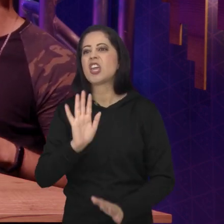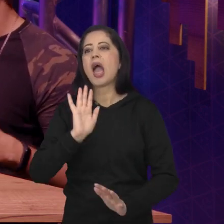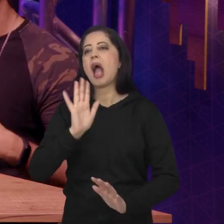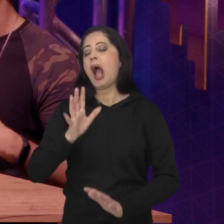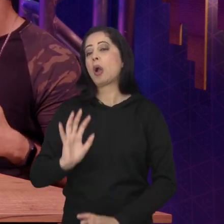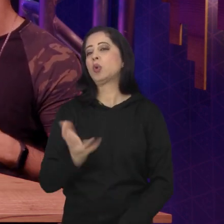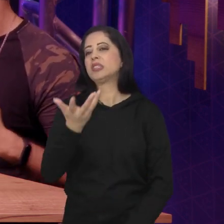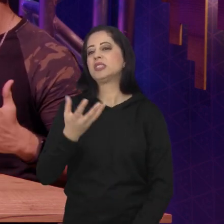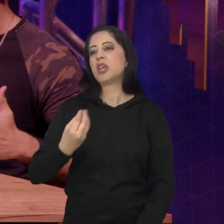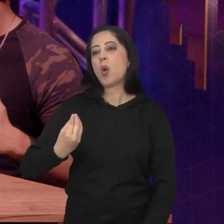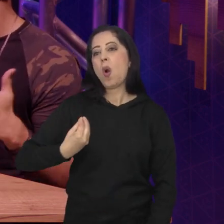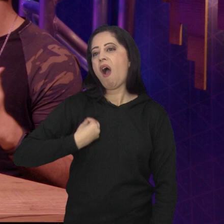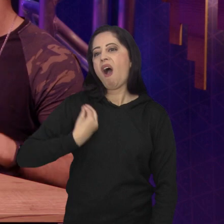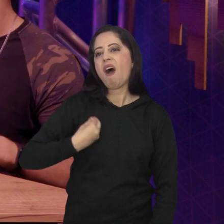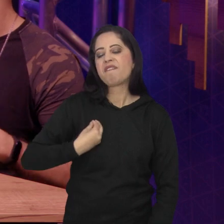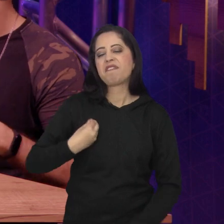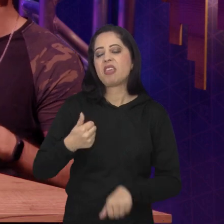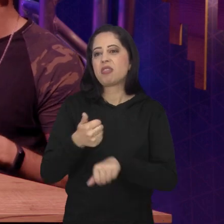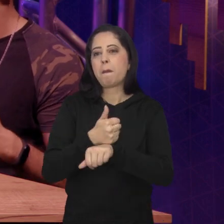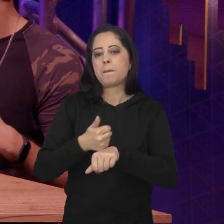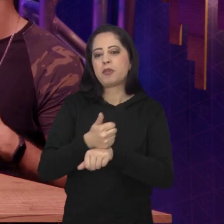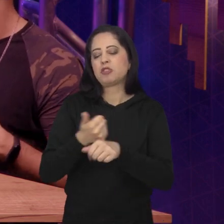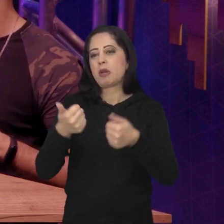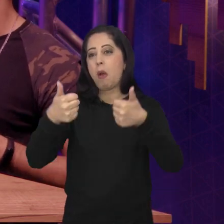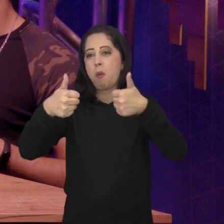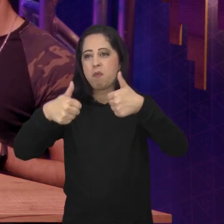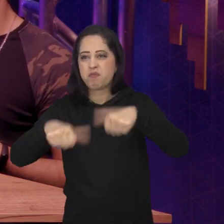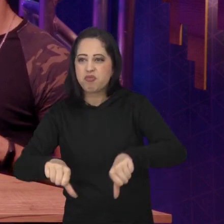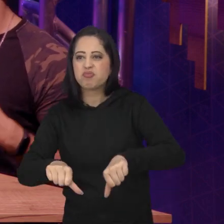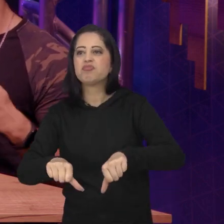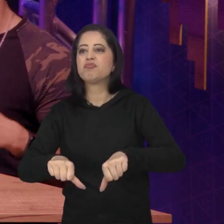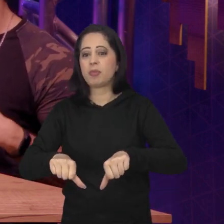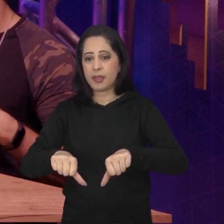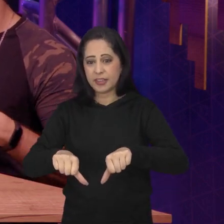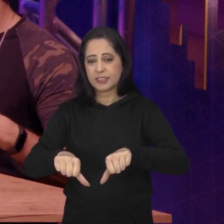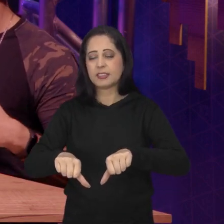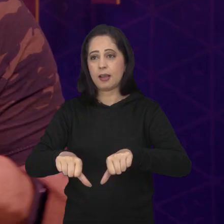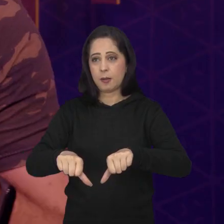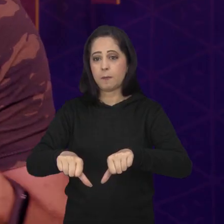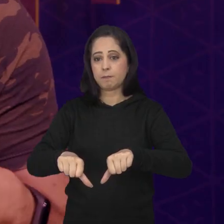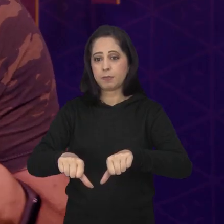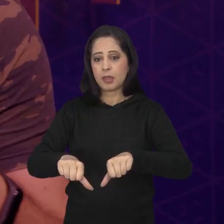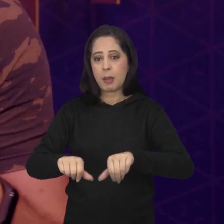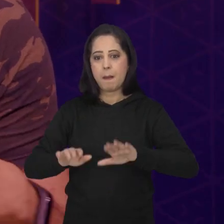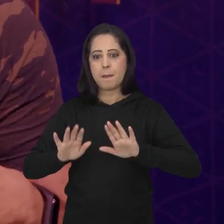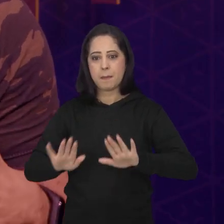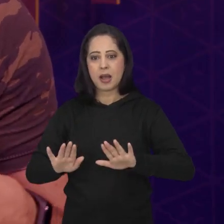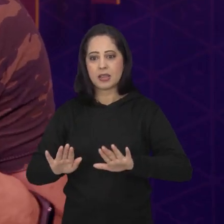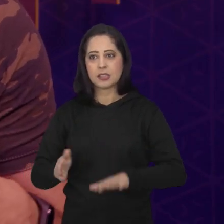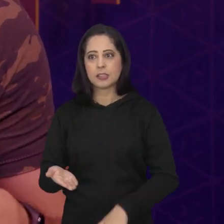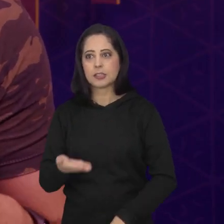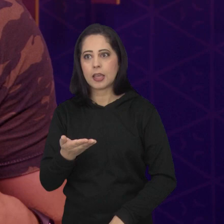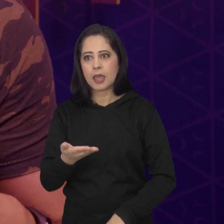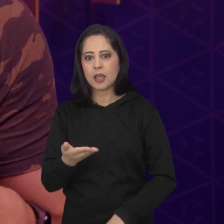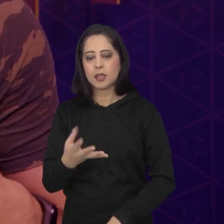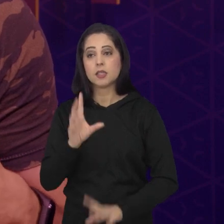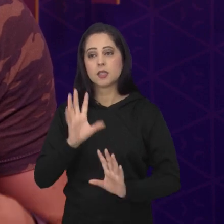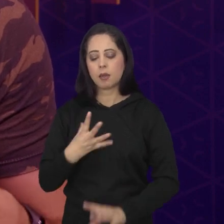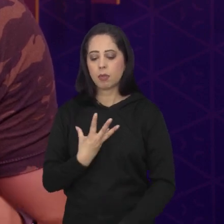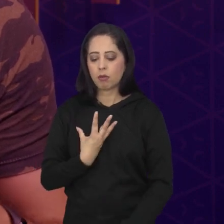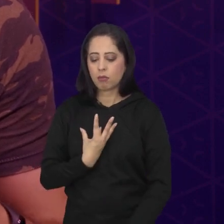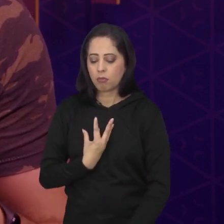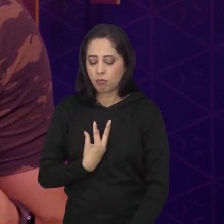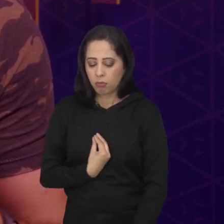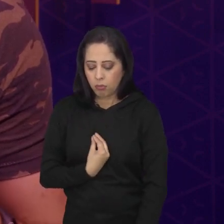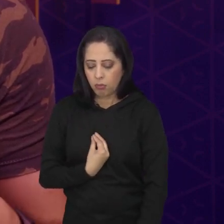real, vamos dizer assim, alguém que lidou com a frustração profissional, que já tem alguns gatilhos aí, algumas predisposições,